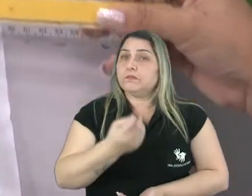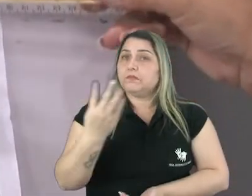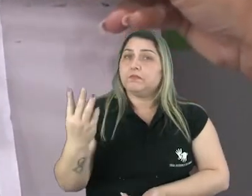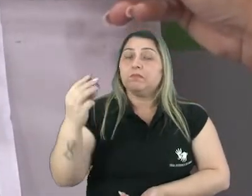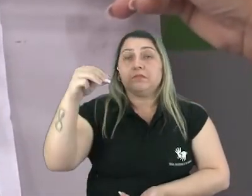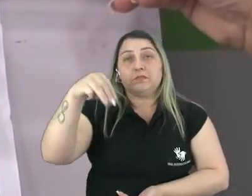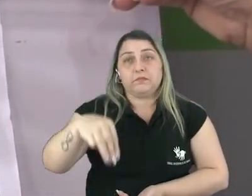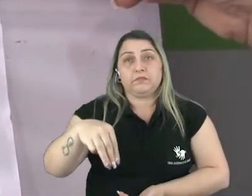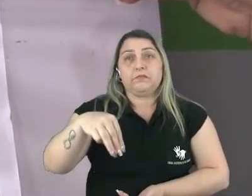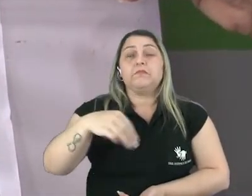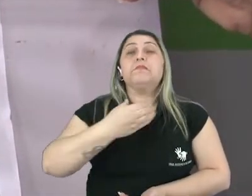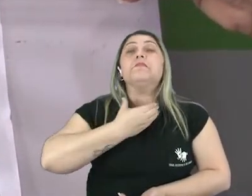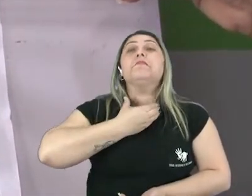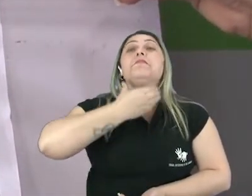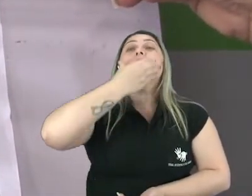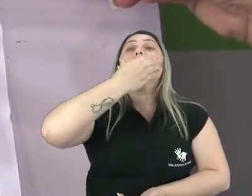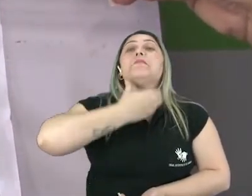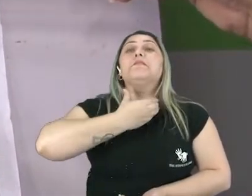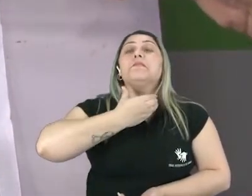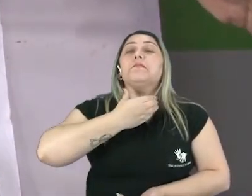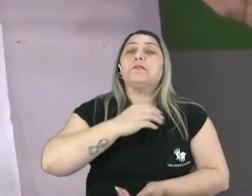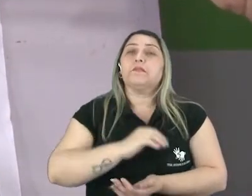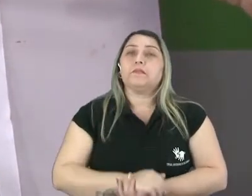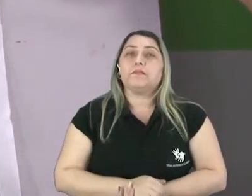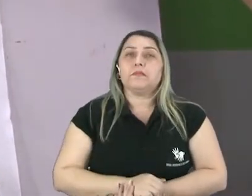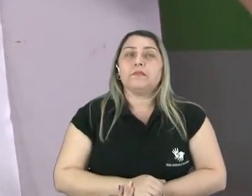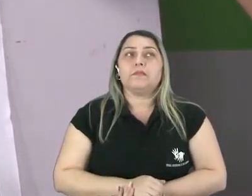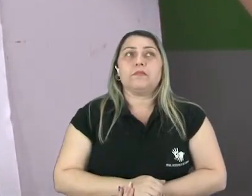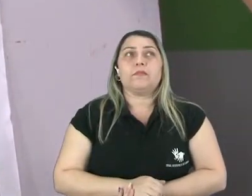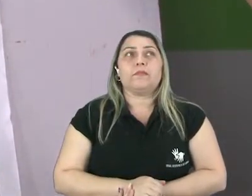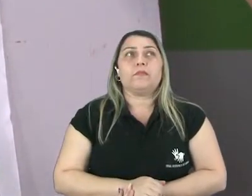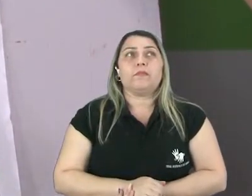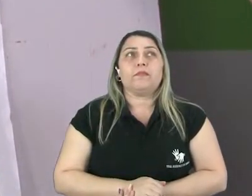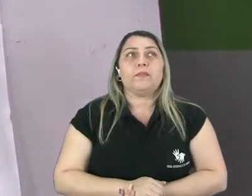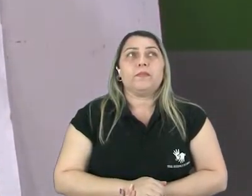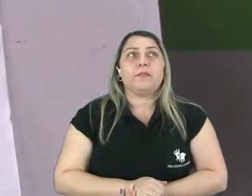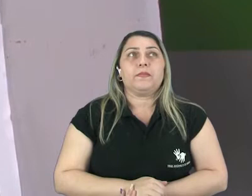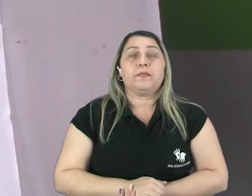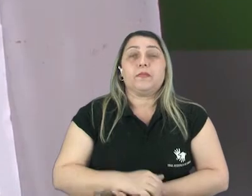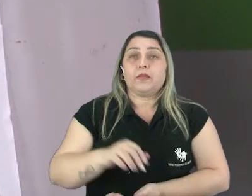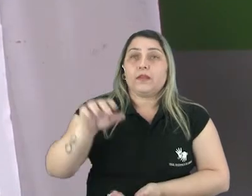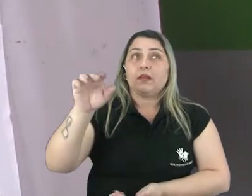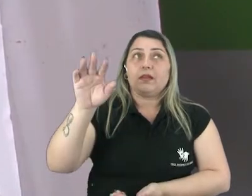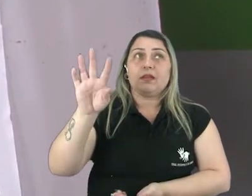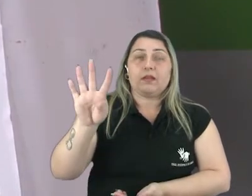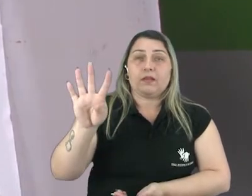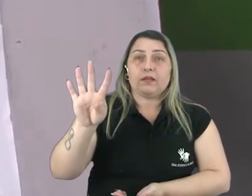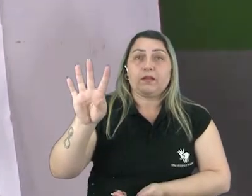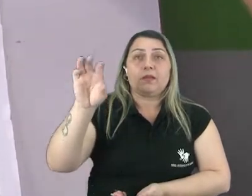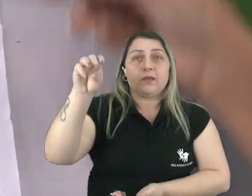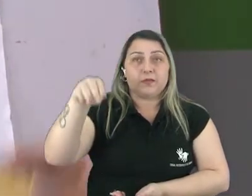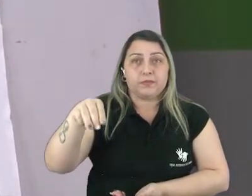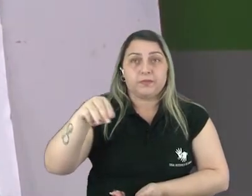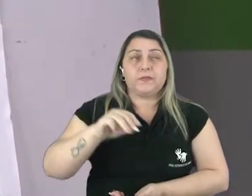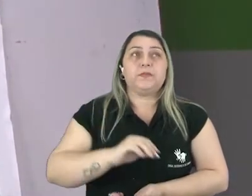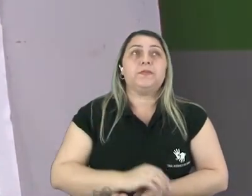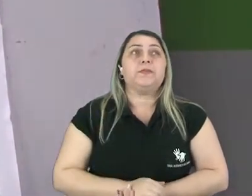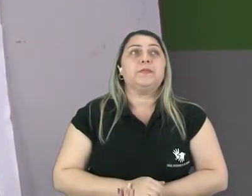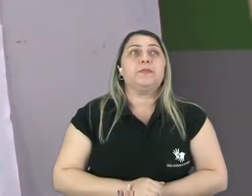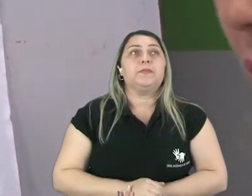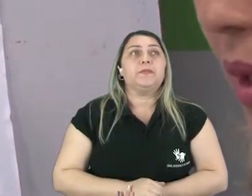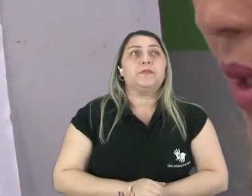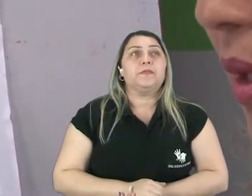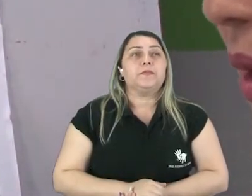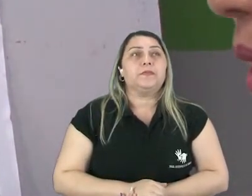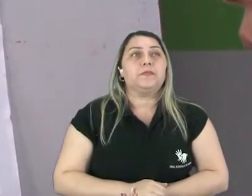Quantos metros a girafa está medindo aqui de altura? 4 metros. Muito